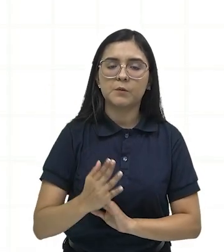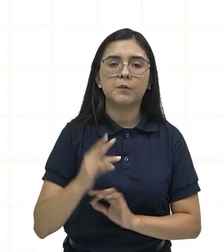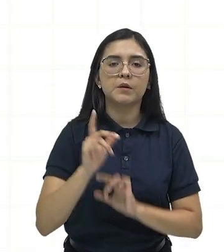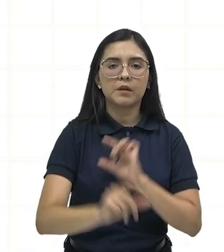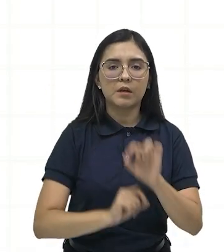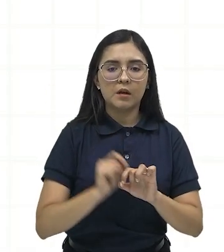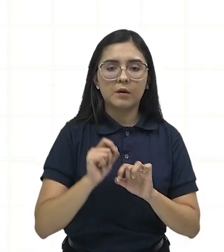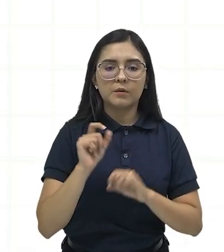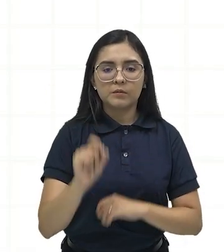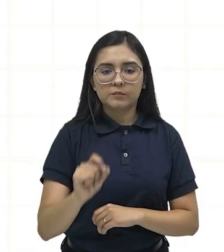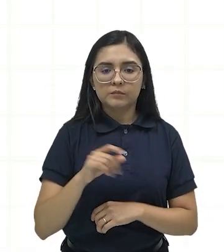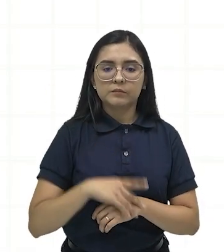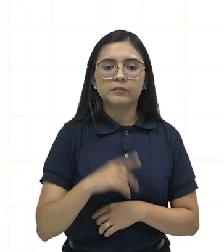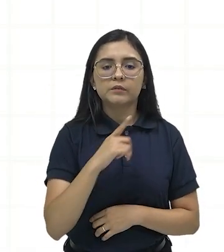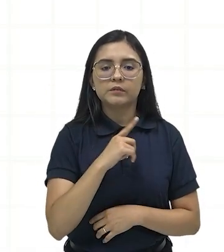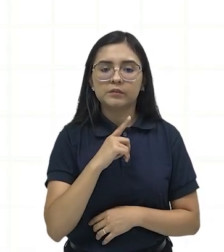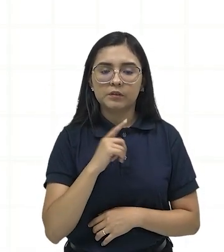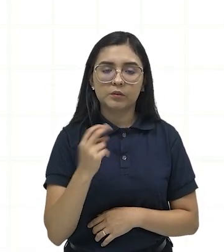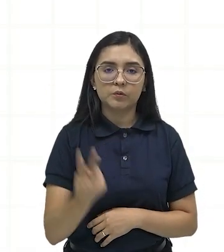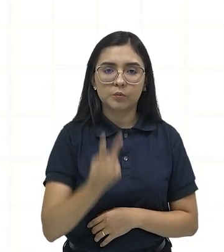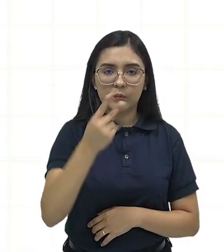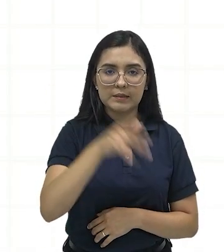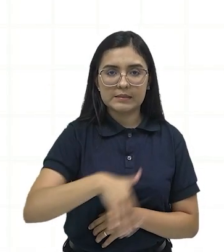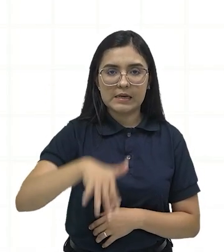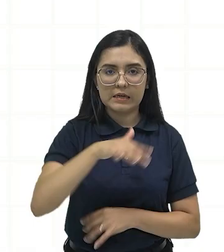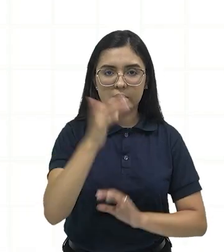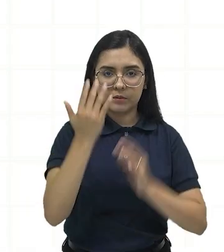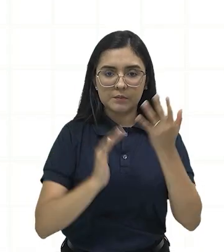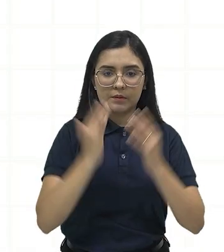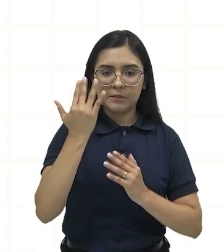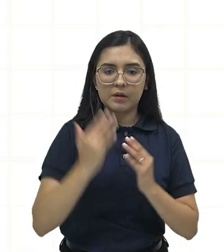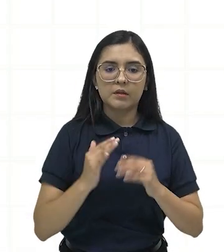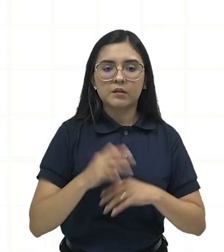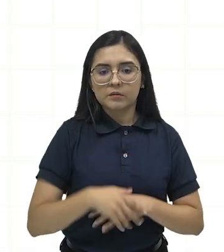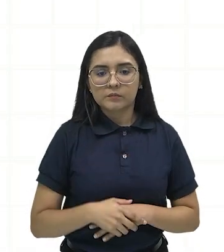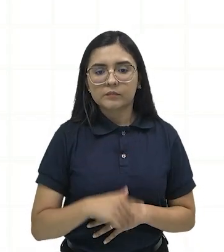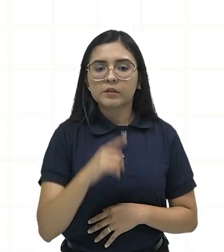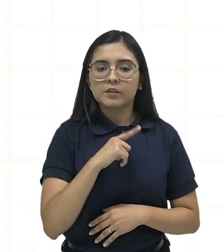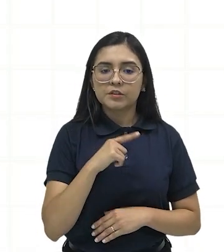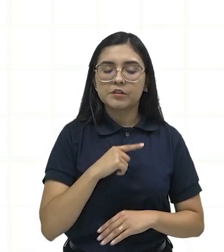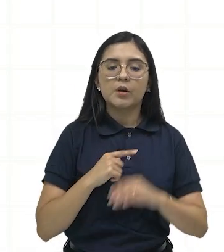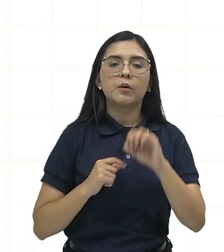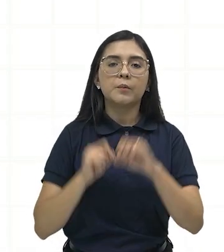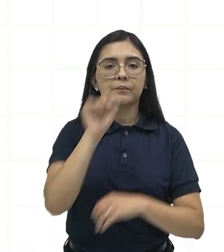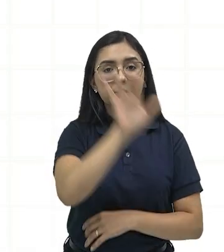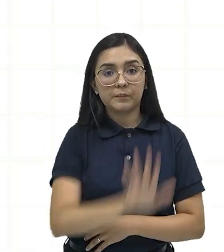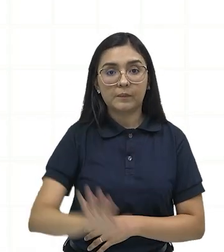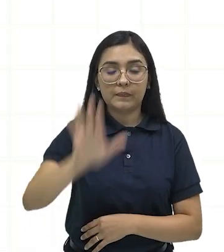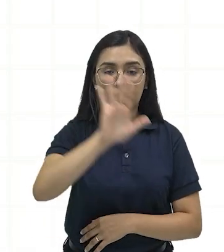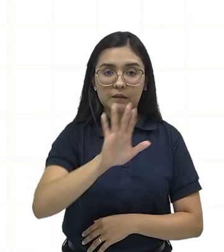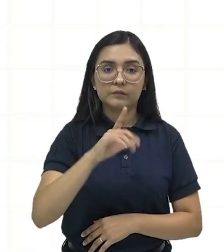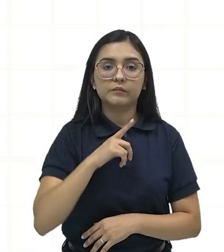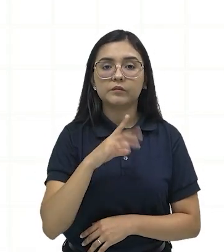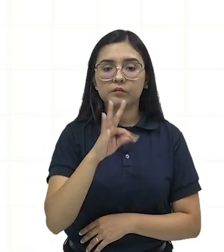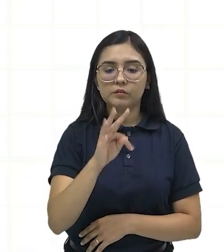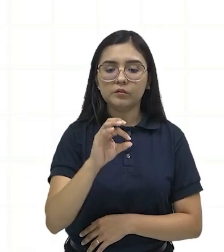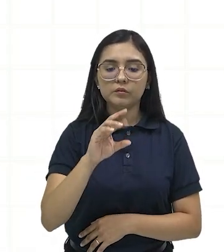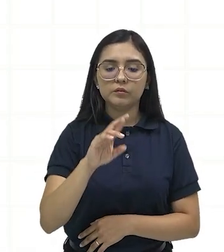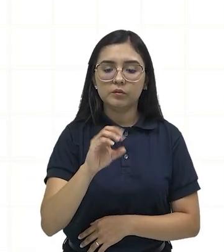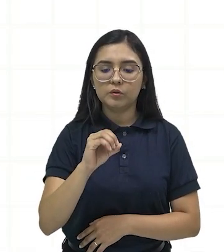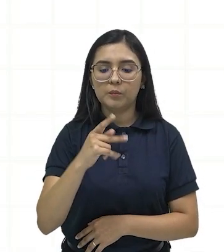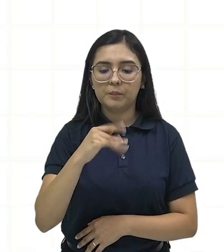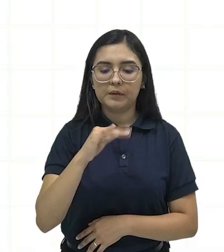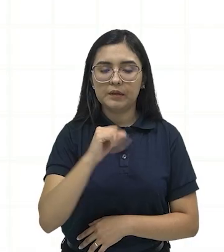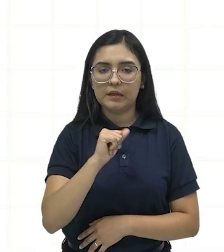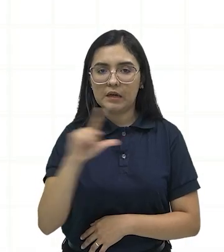ele atinge duas zonas climáticas, né? O Brasil ele está tanto na zona tropical